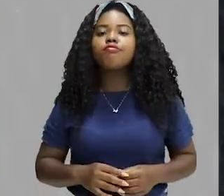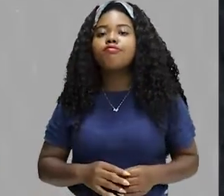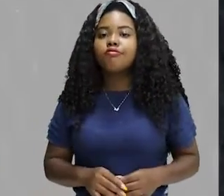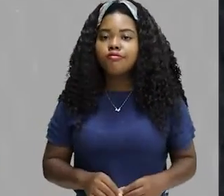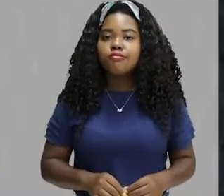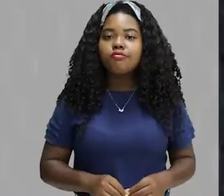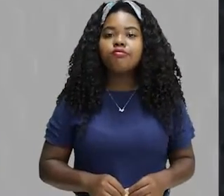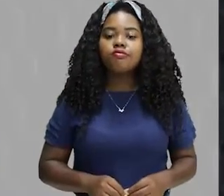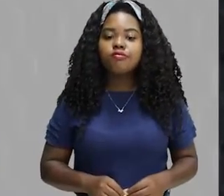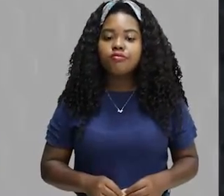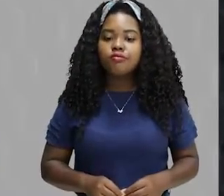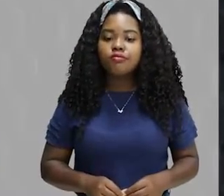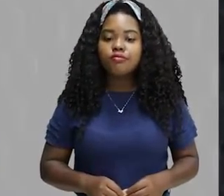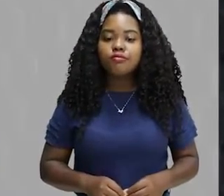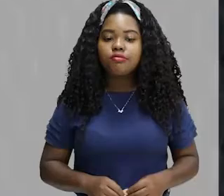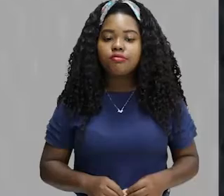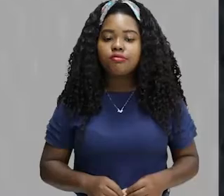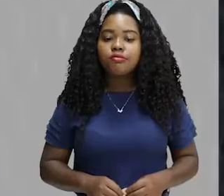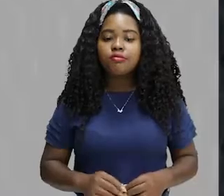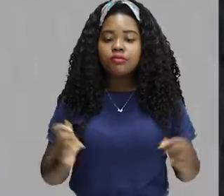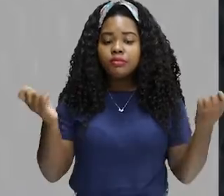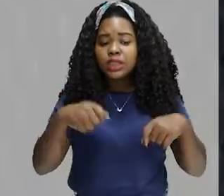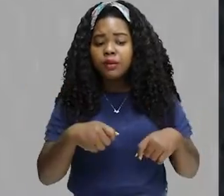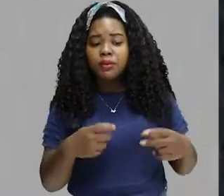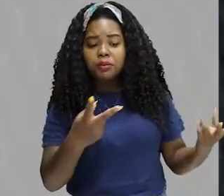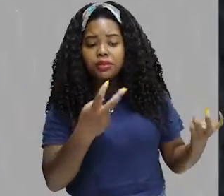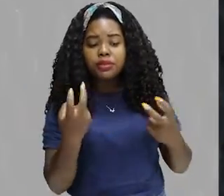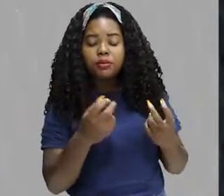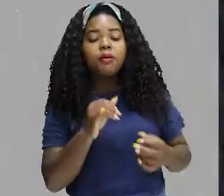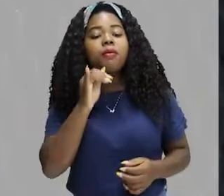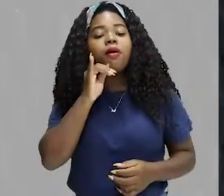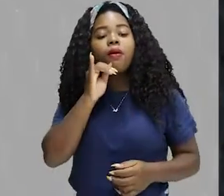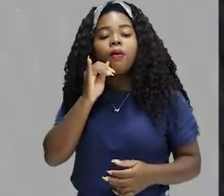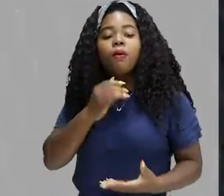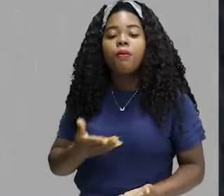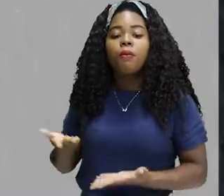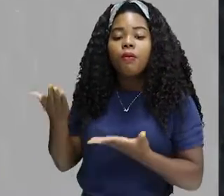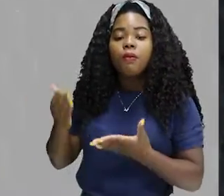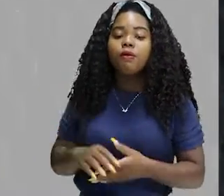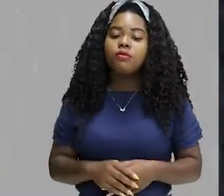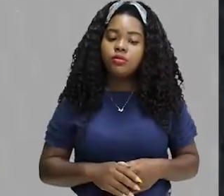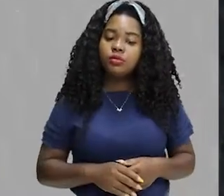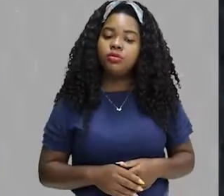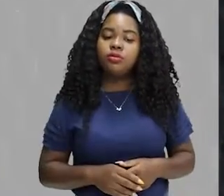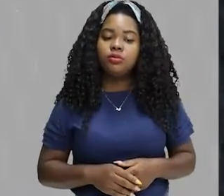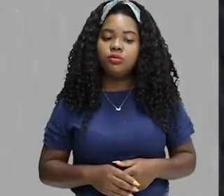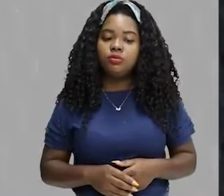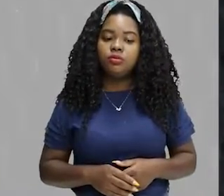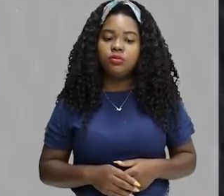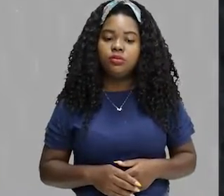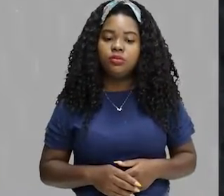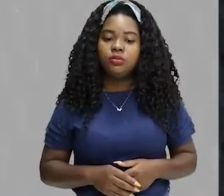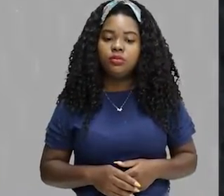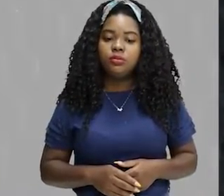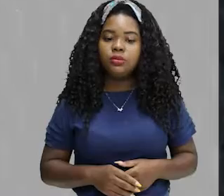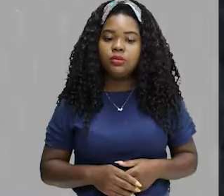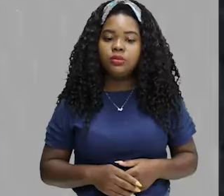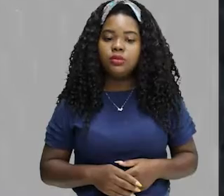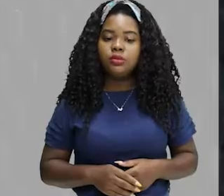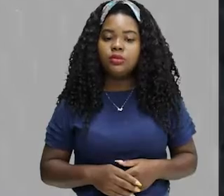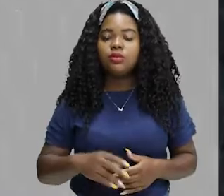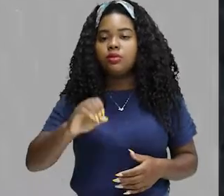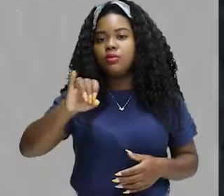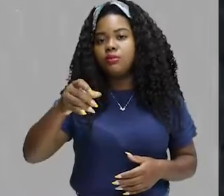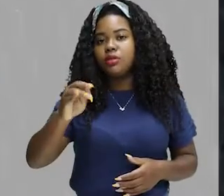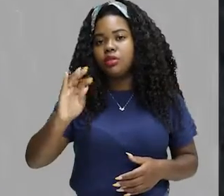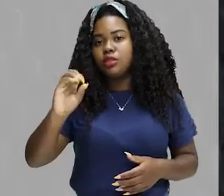gente consegue visualizar, por exemplo, o processo da degradação de objetos